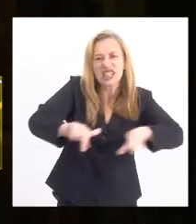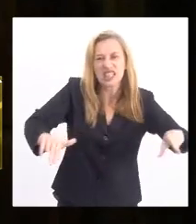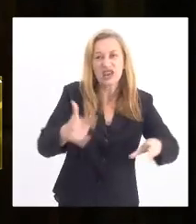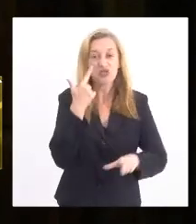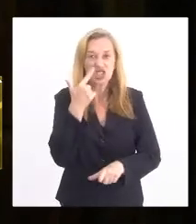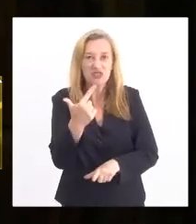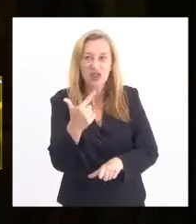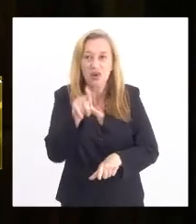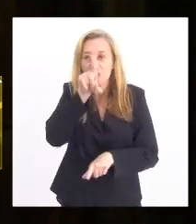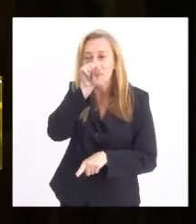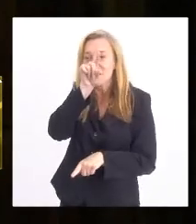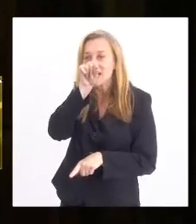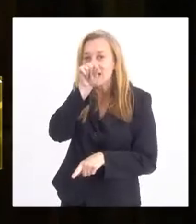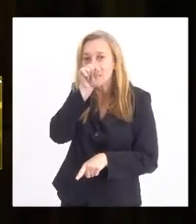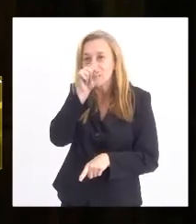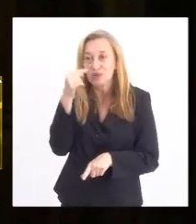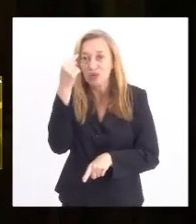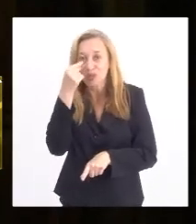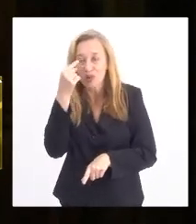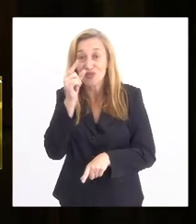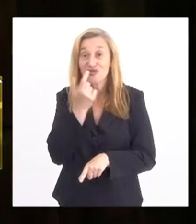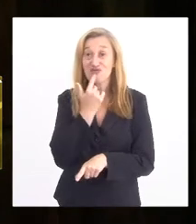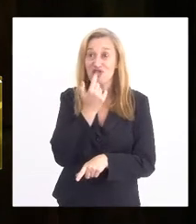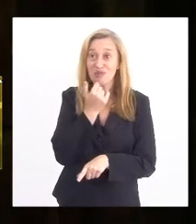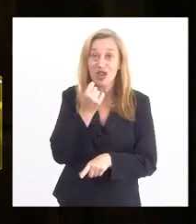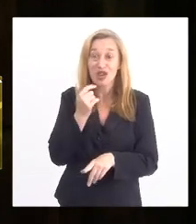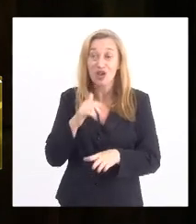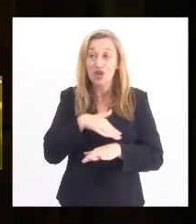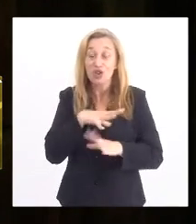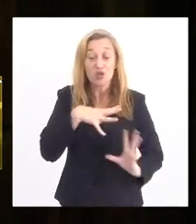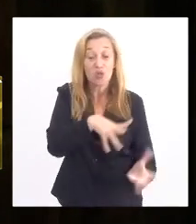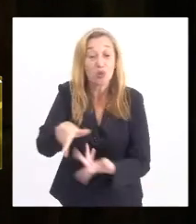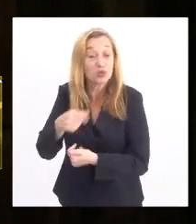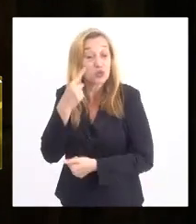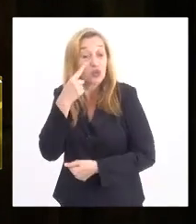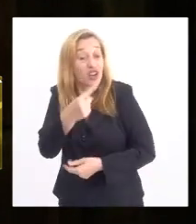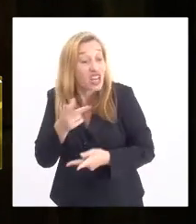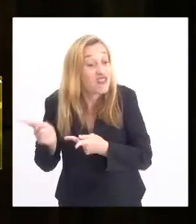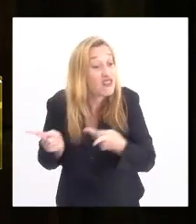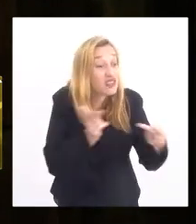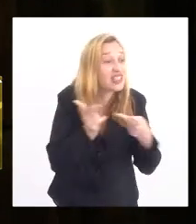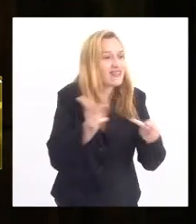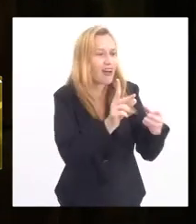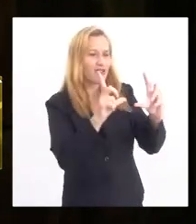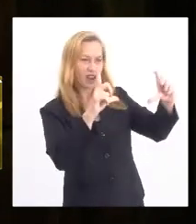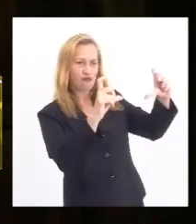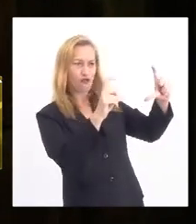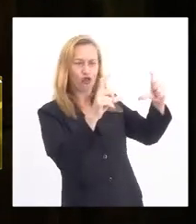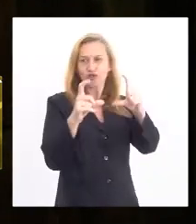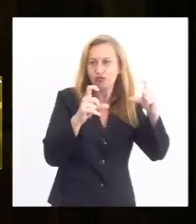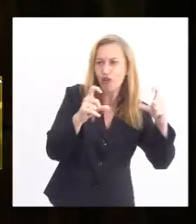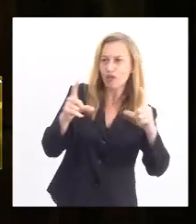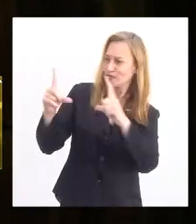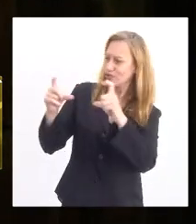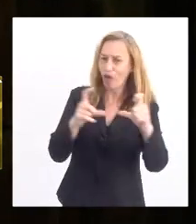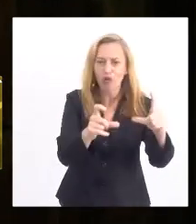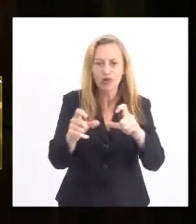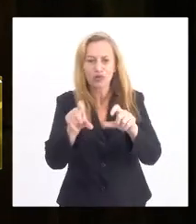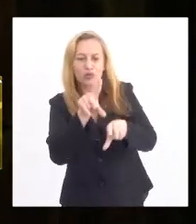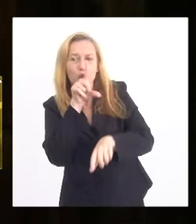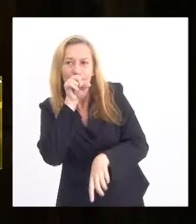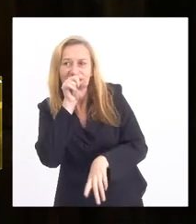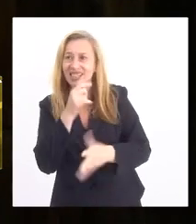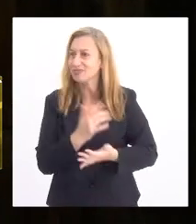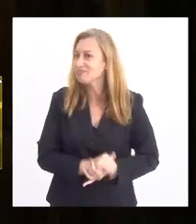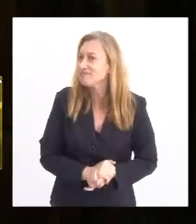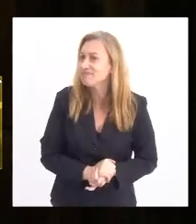encontraram um passarinho preto do olho vermelho e o mundo todo vai querer pense município para tirar foto desse passarinho através da da contemplação